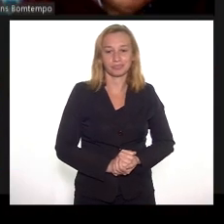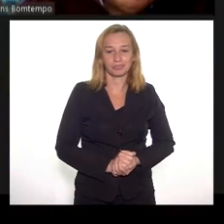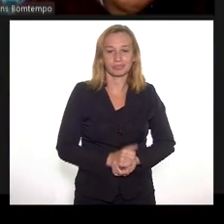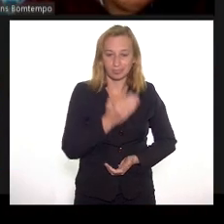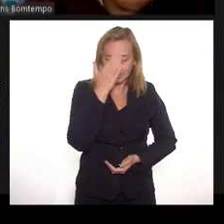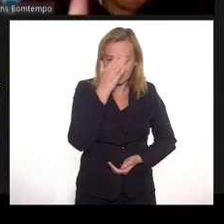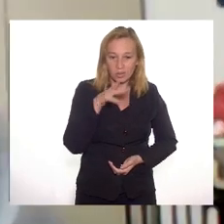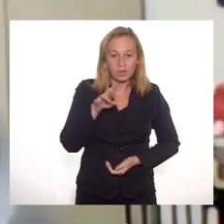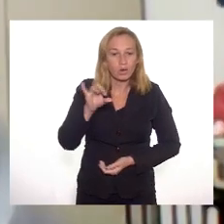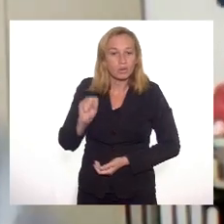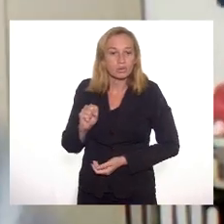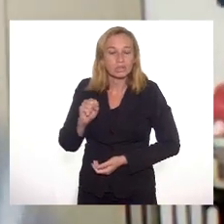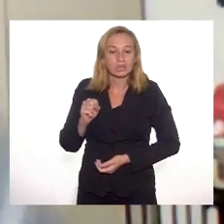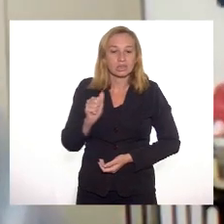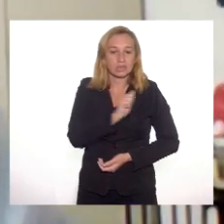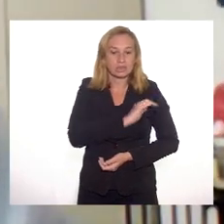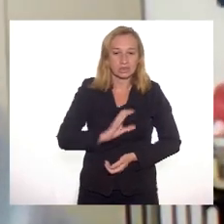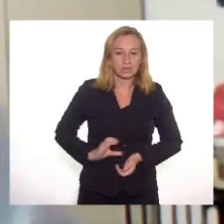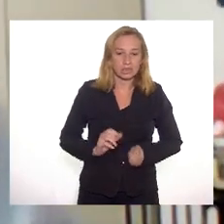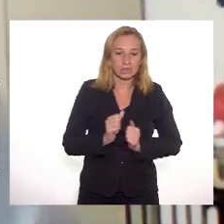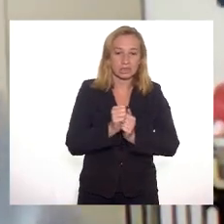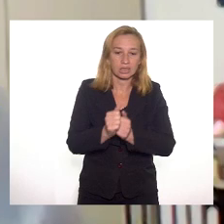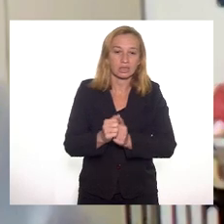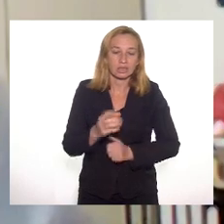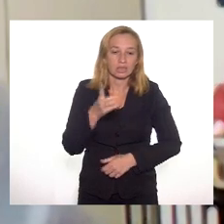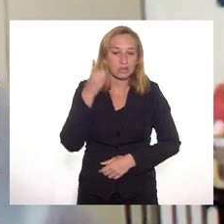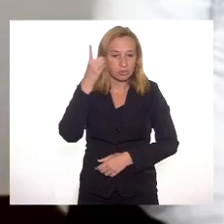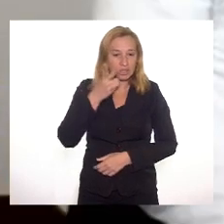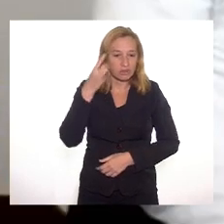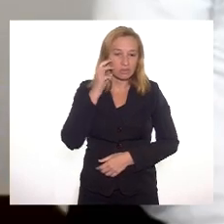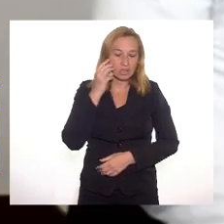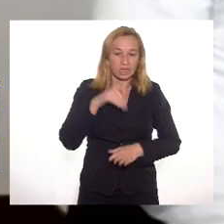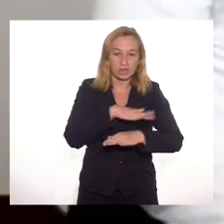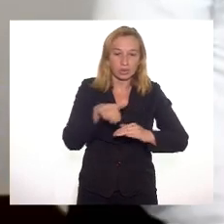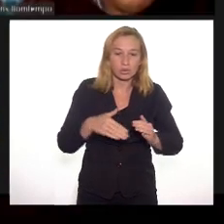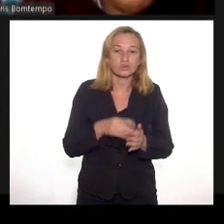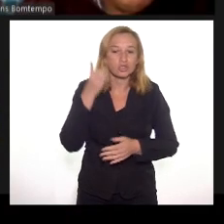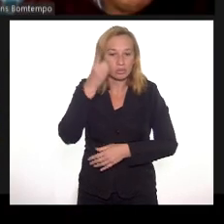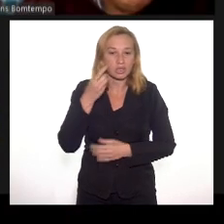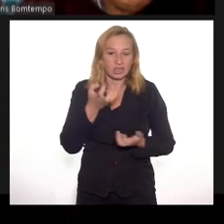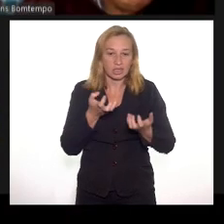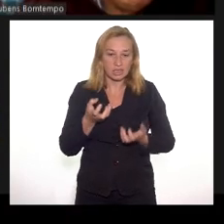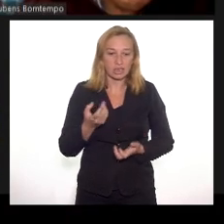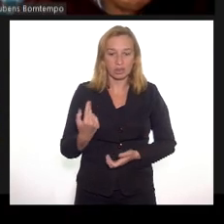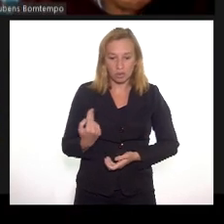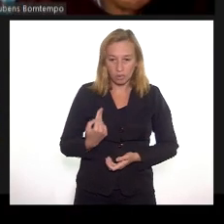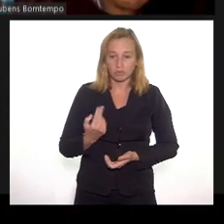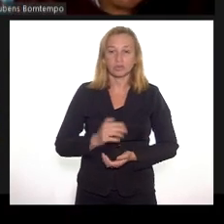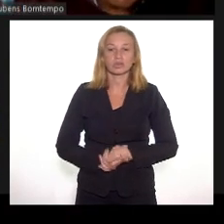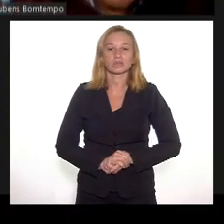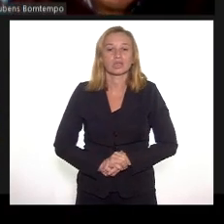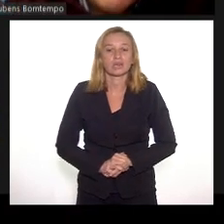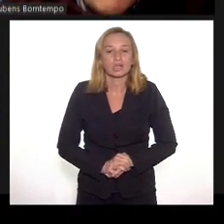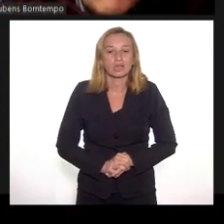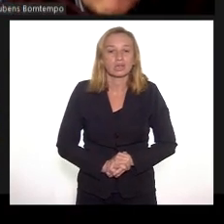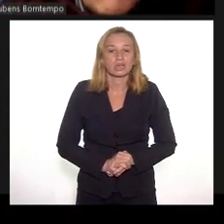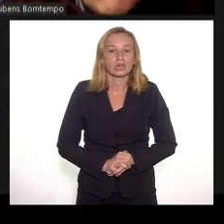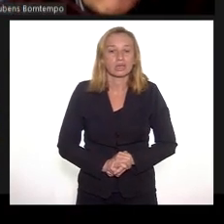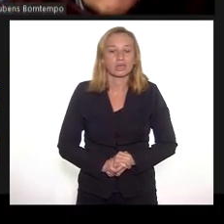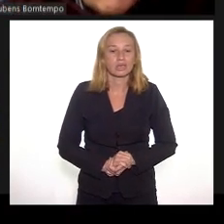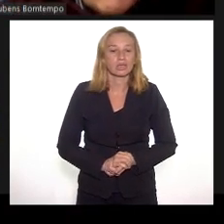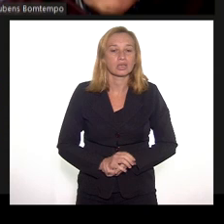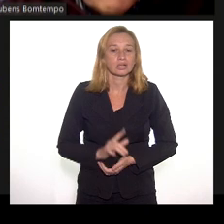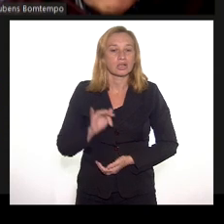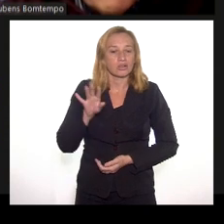Obrigado, Rubens. André, conseguiram o deputado Valdec, por favor, e todos os deputados que desejarem ser coautores. Então,